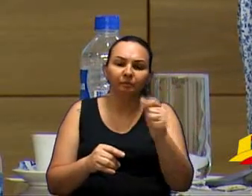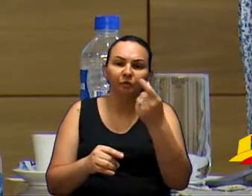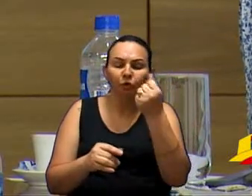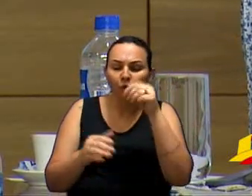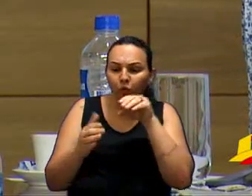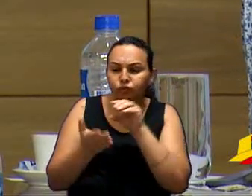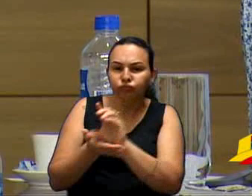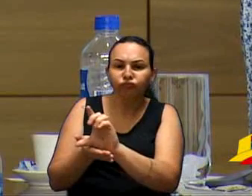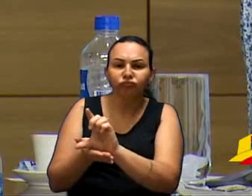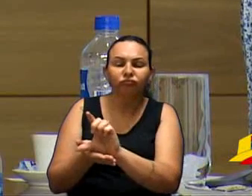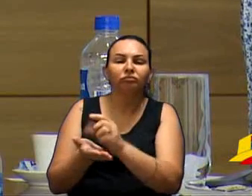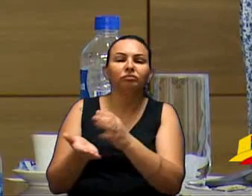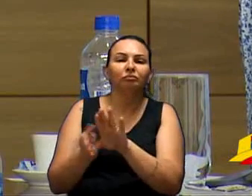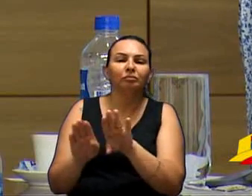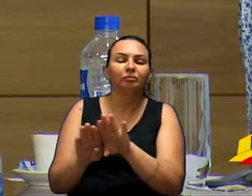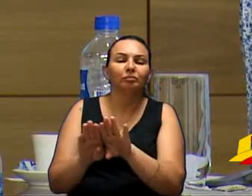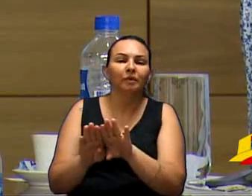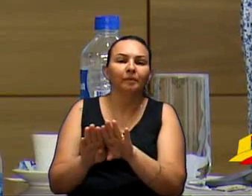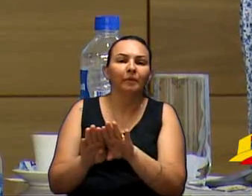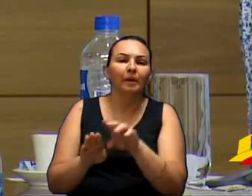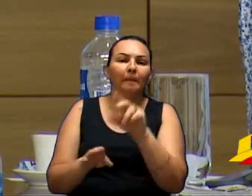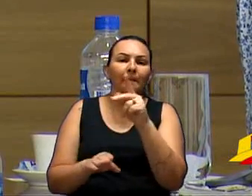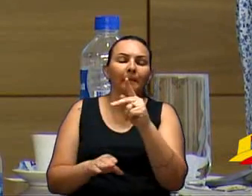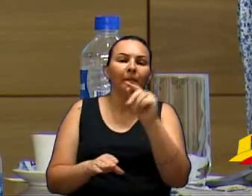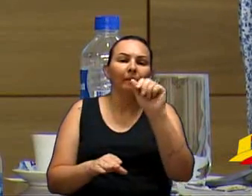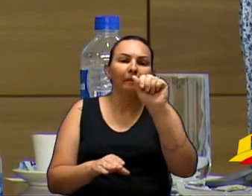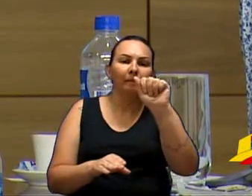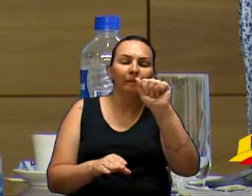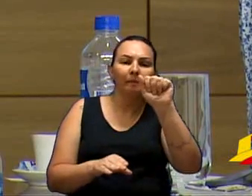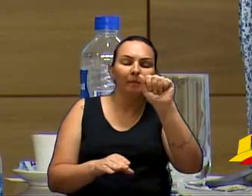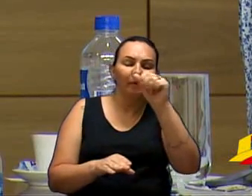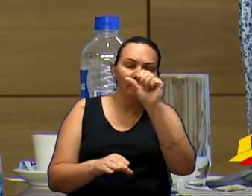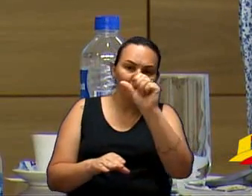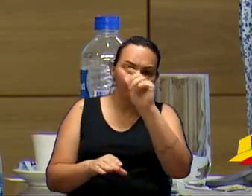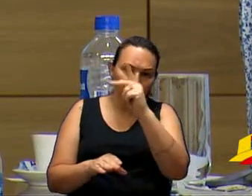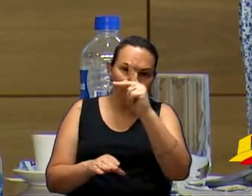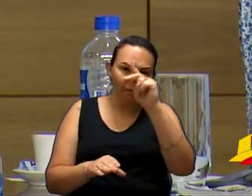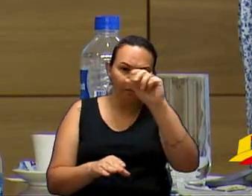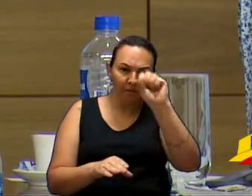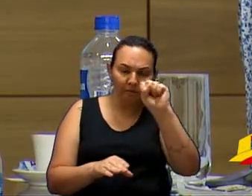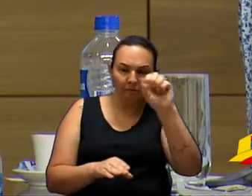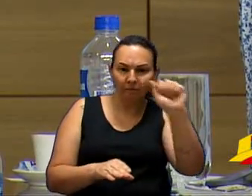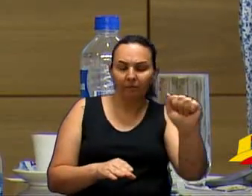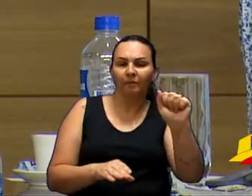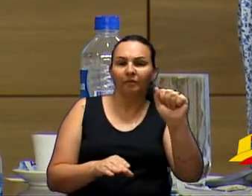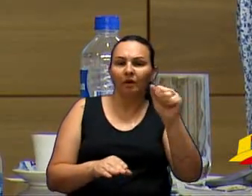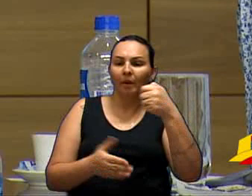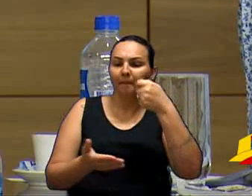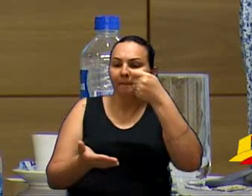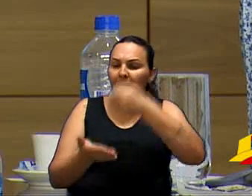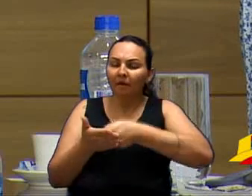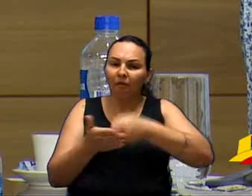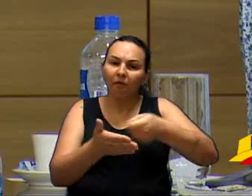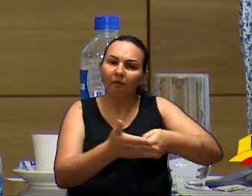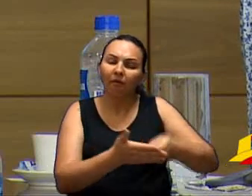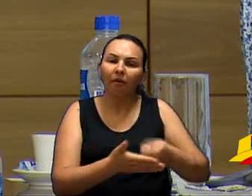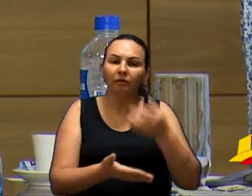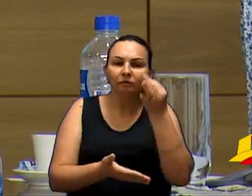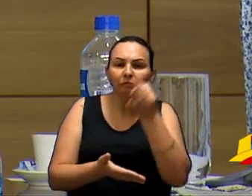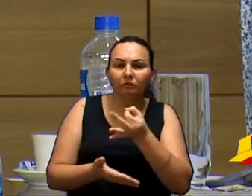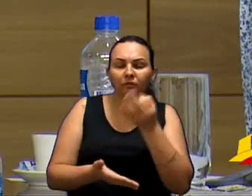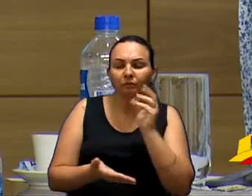trabalhado nós temos o ps a que é um instrumento legal que nós temos também que o pagamento de serviços ambientais